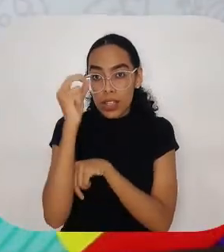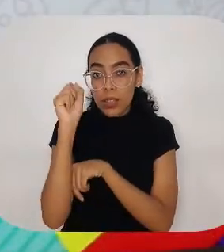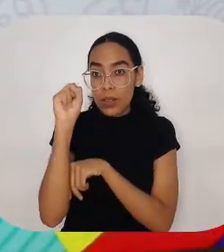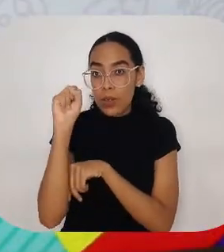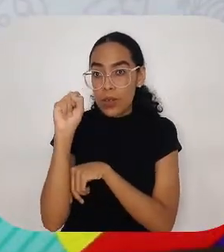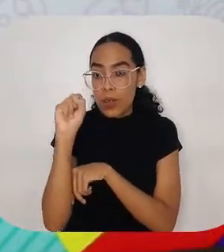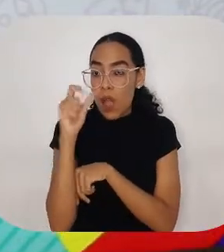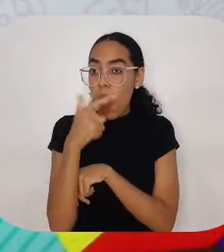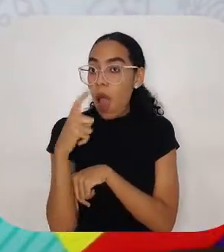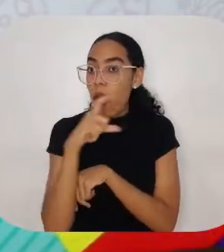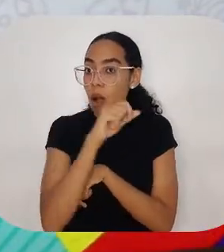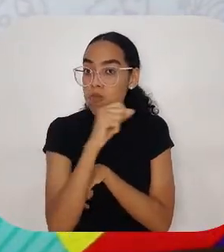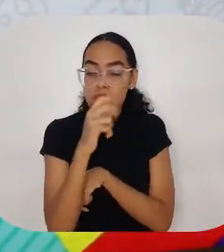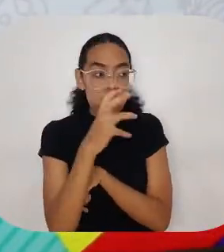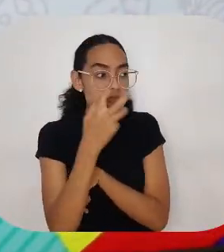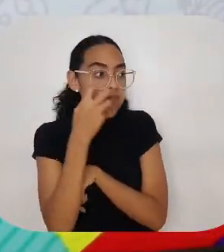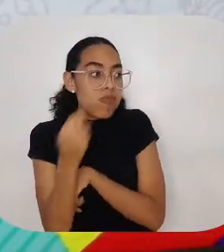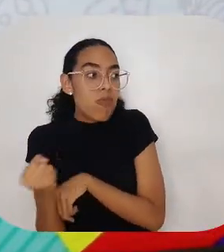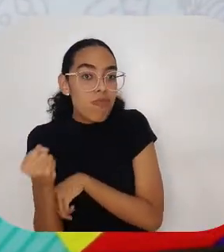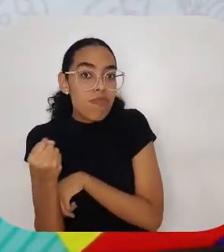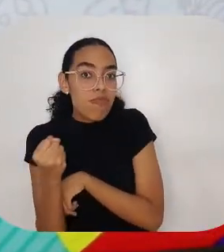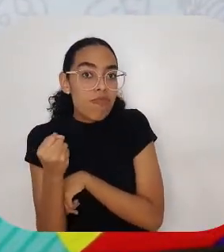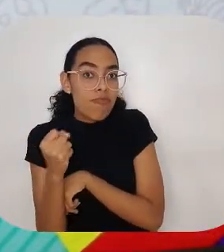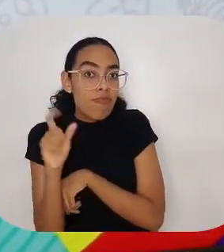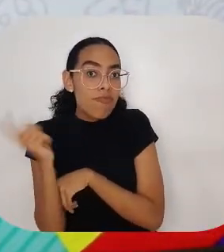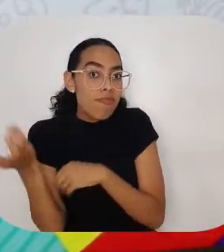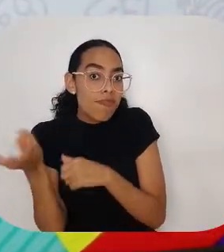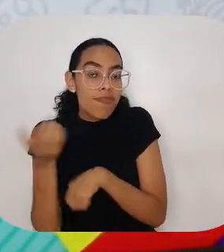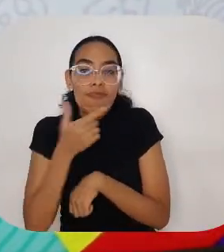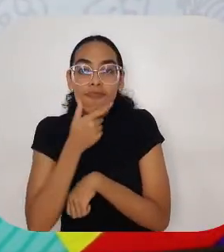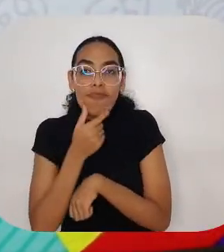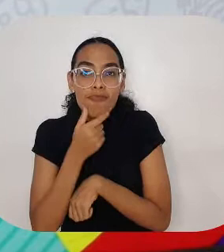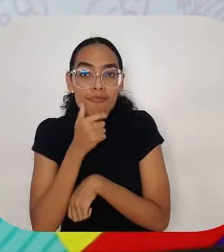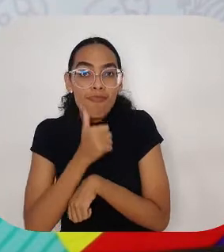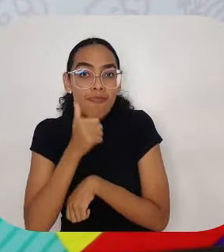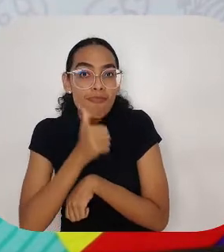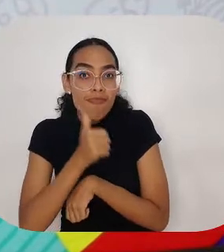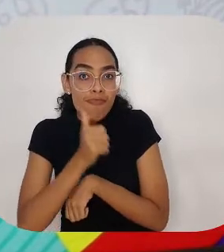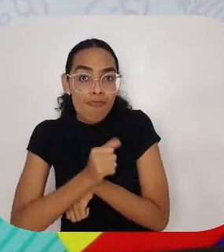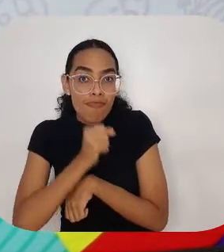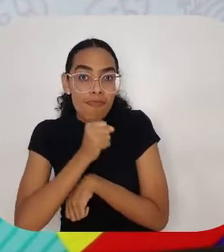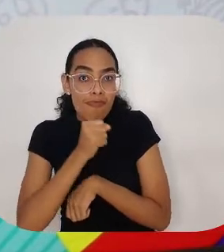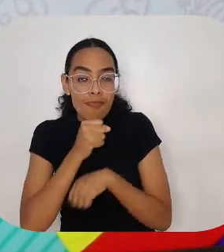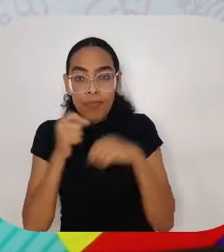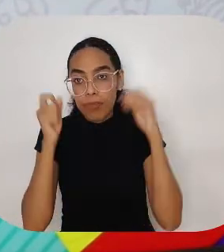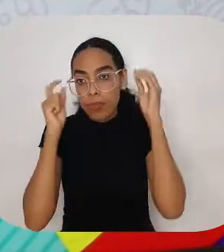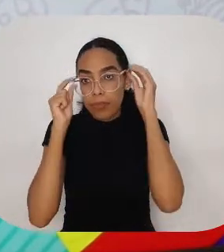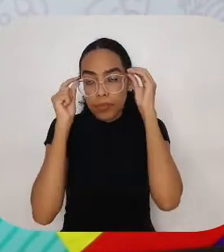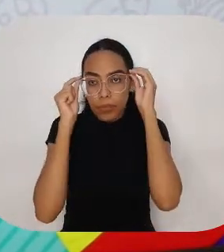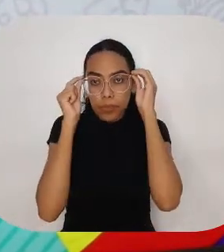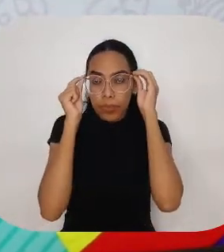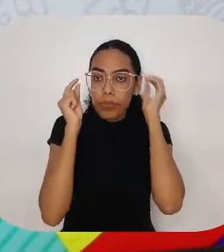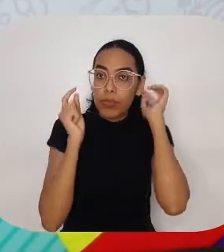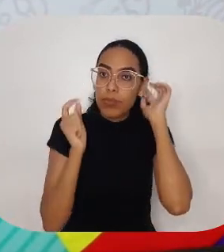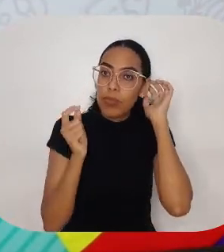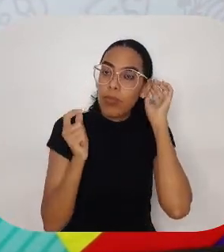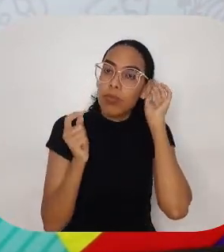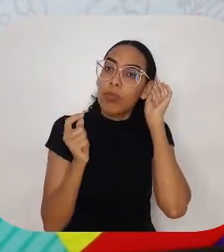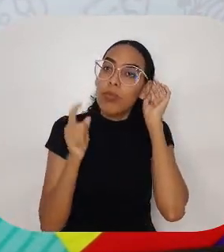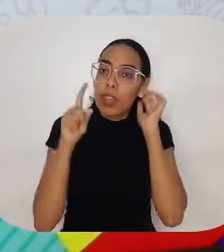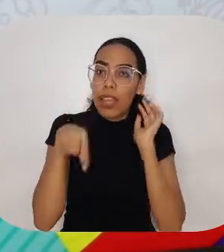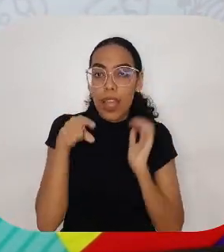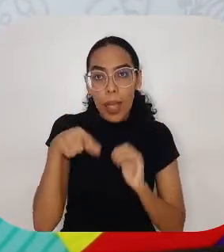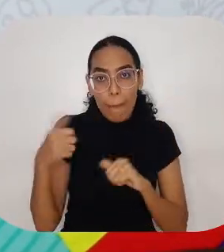E sabe de quem foi que eu puxei? Não. Da minha avó. Eu não sei se você sabe, a minha avó era